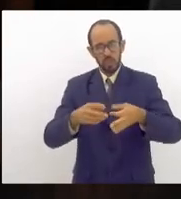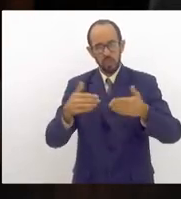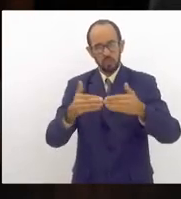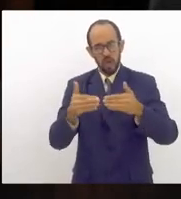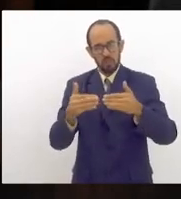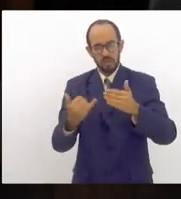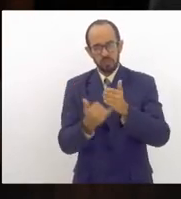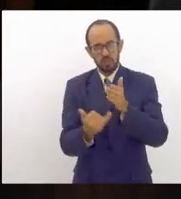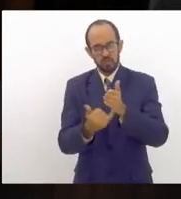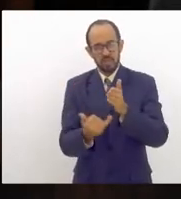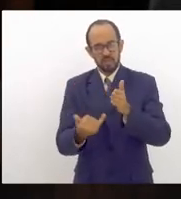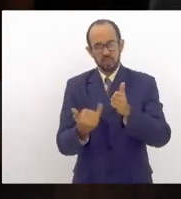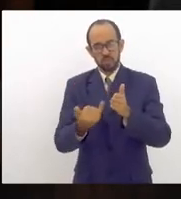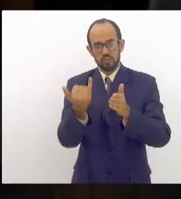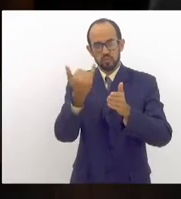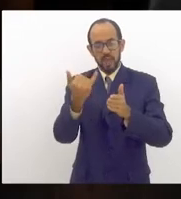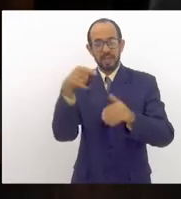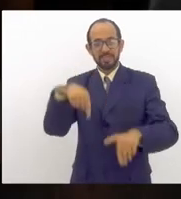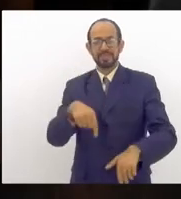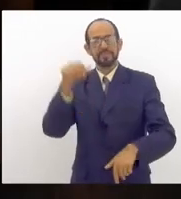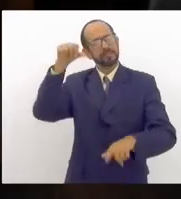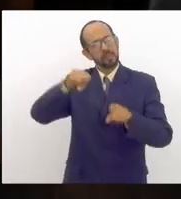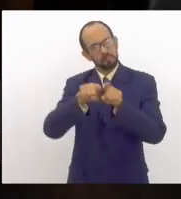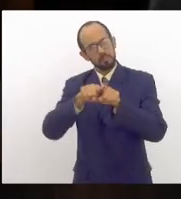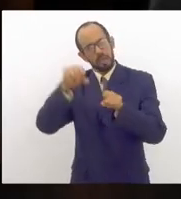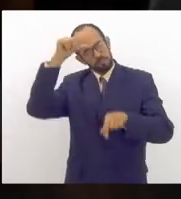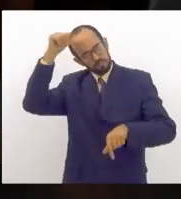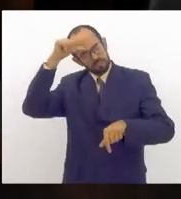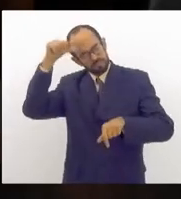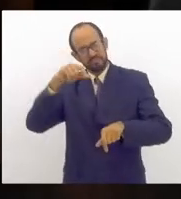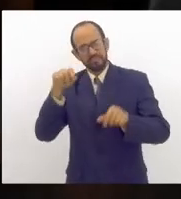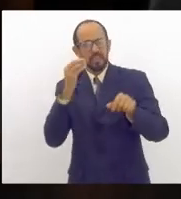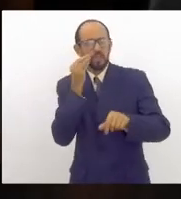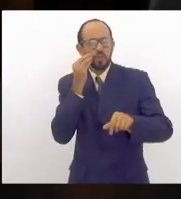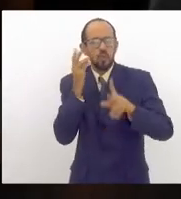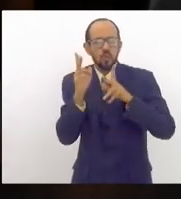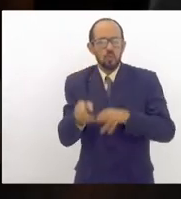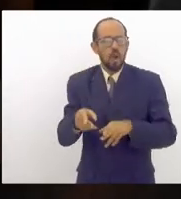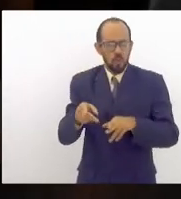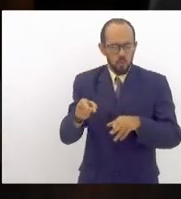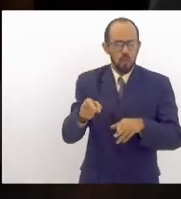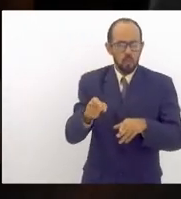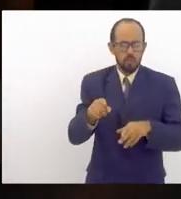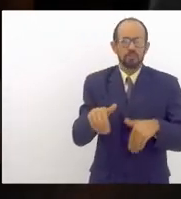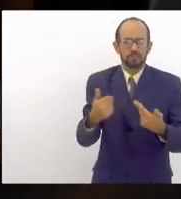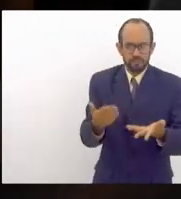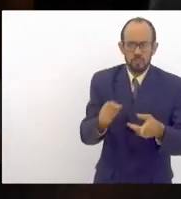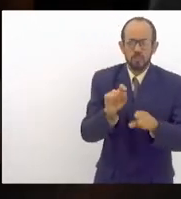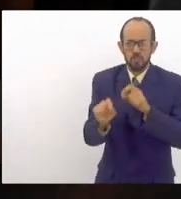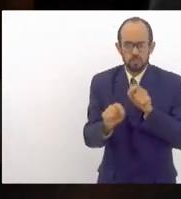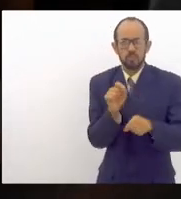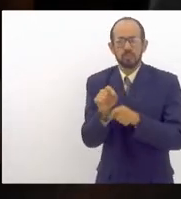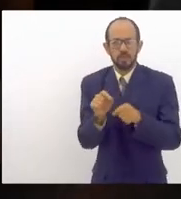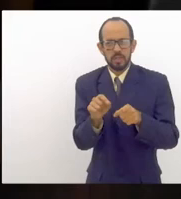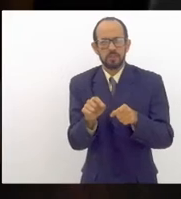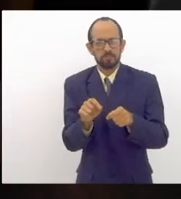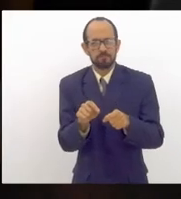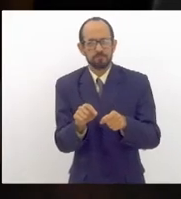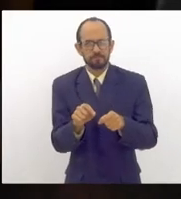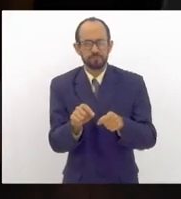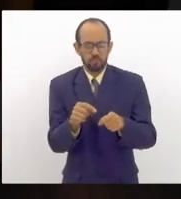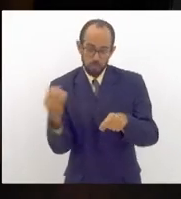é tentou fazer aqui e aqui também não tivesse um piso Regional decente então é foi foi